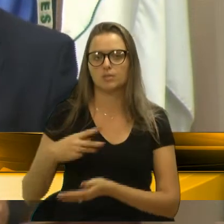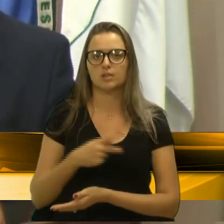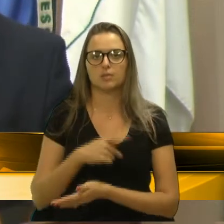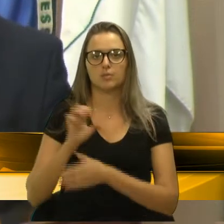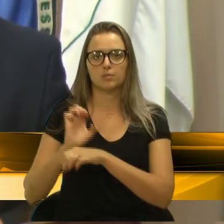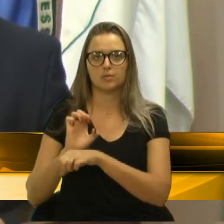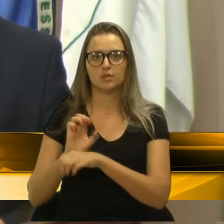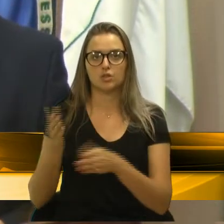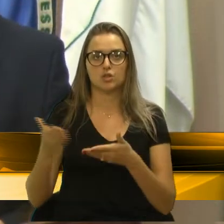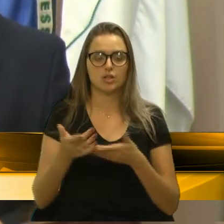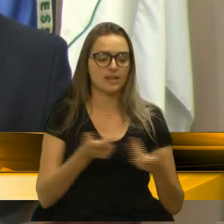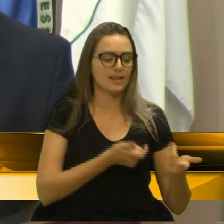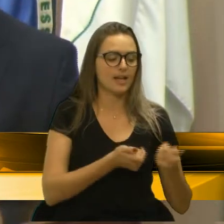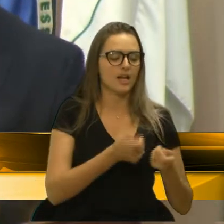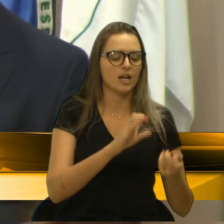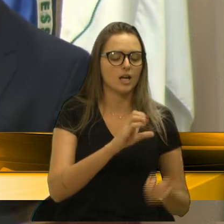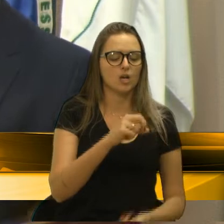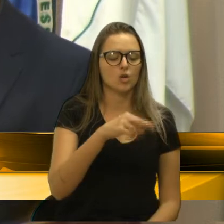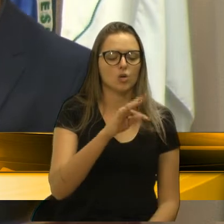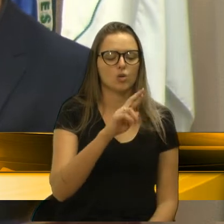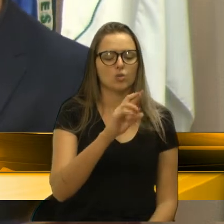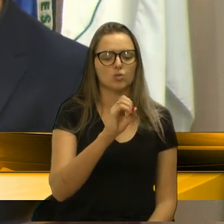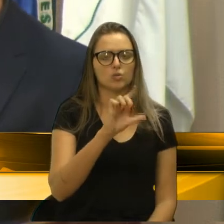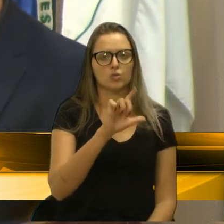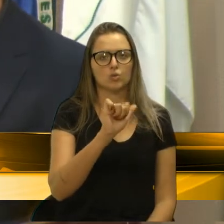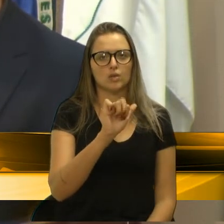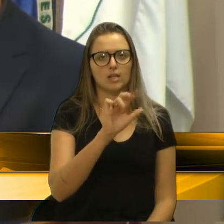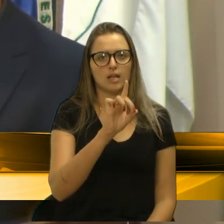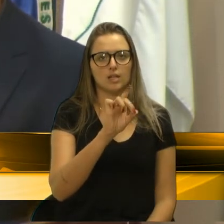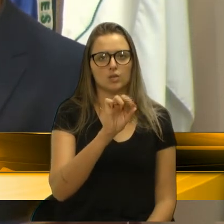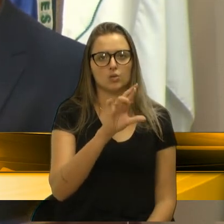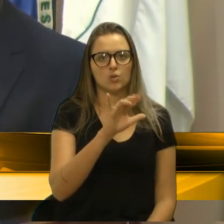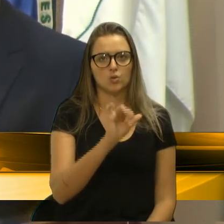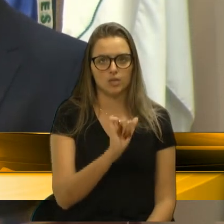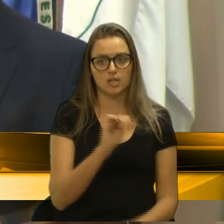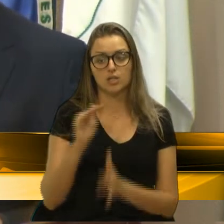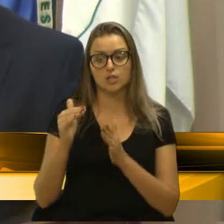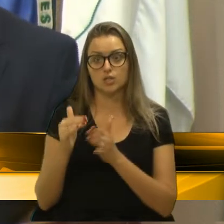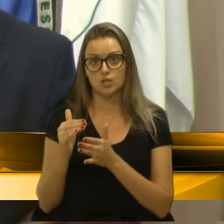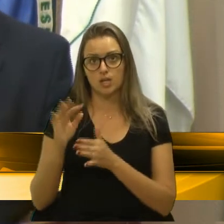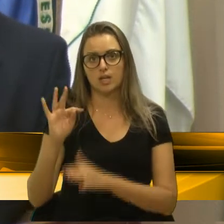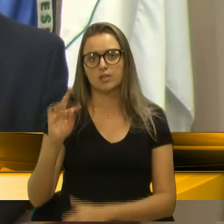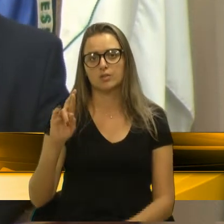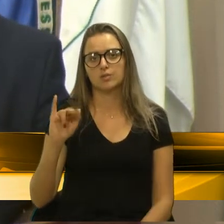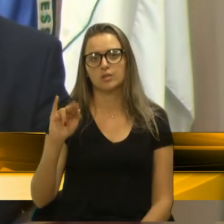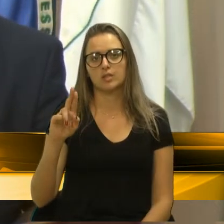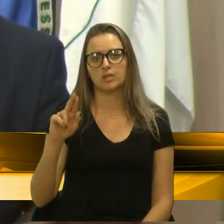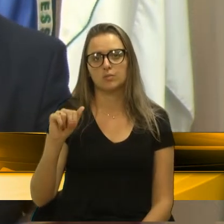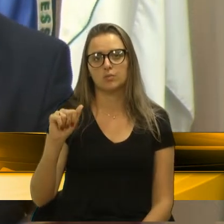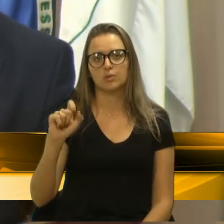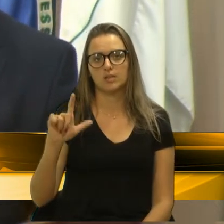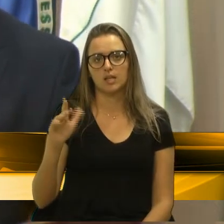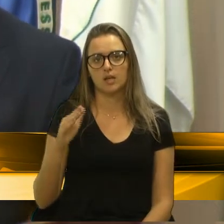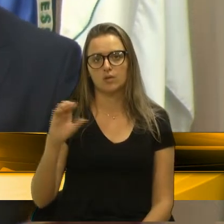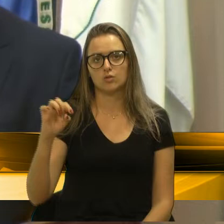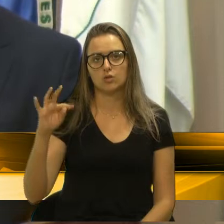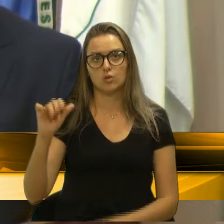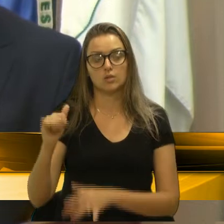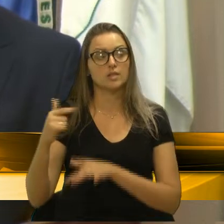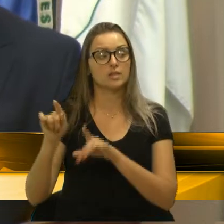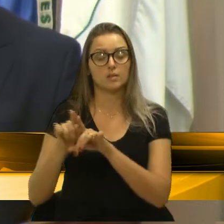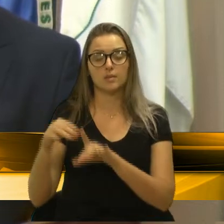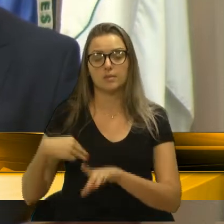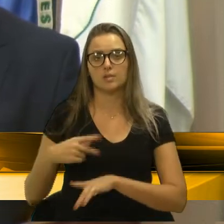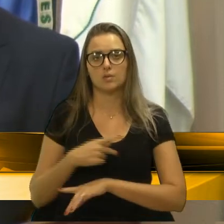mão da Controladoria do município, está nas mãos do Tribunal de Contas. E tem que estar na mão do Ministério Público Federal para investigar